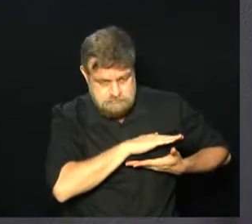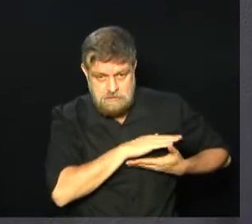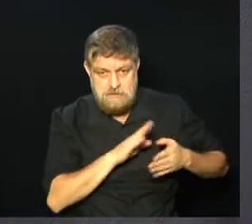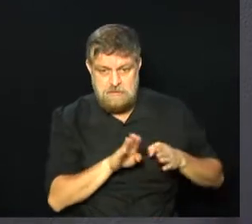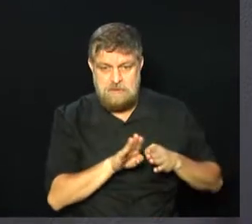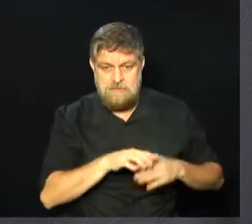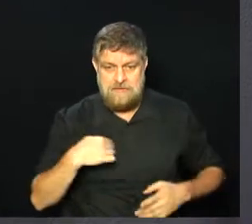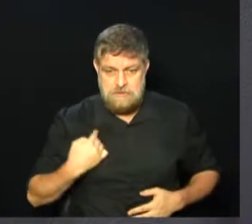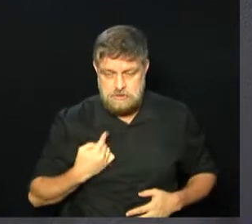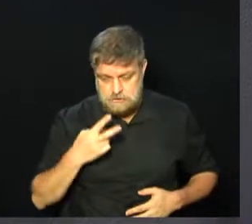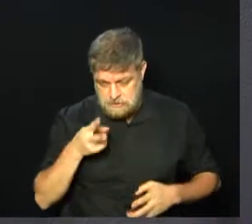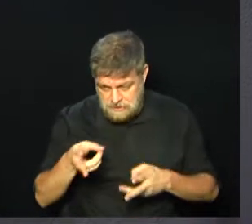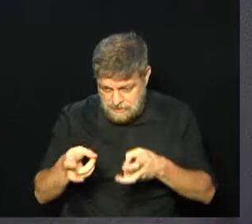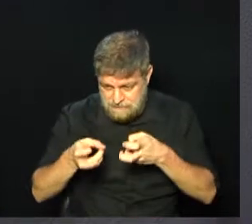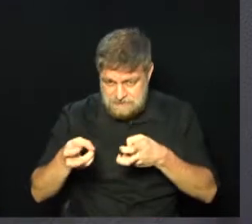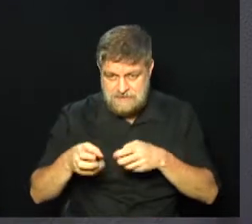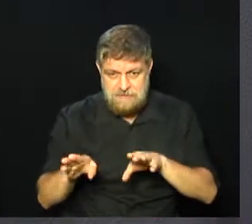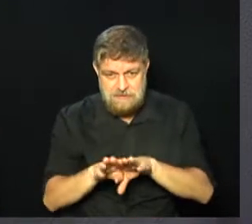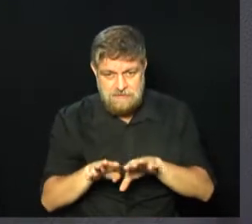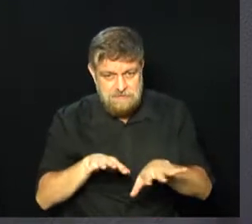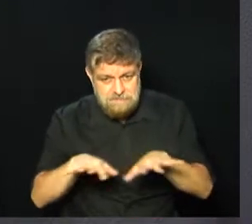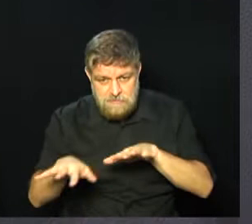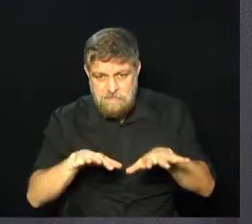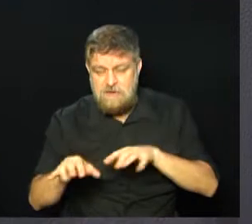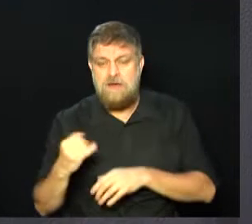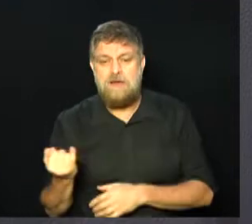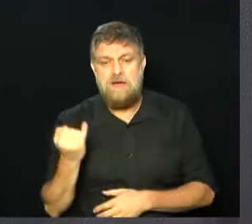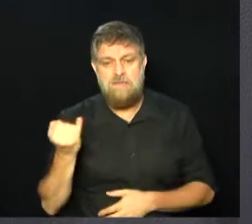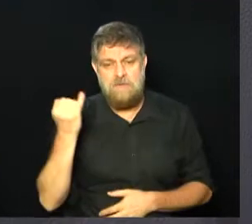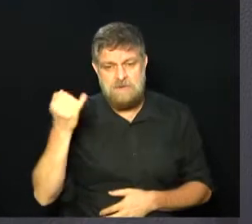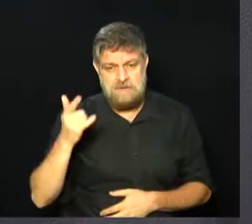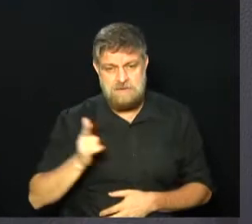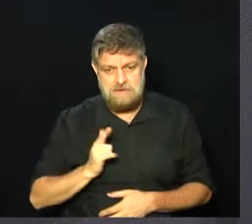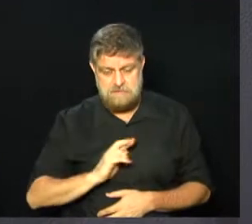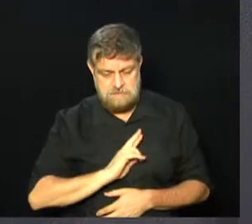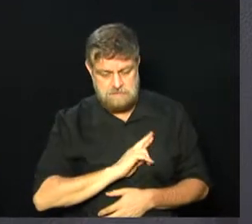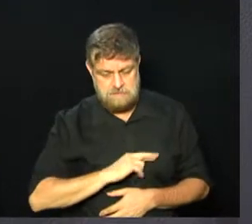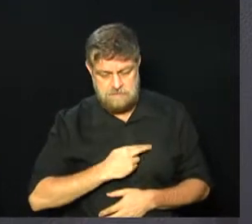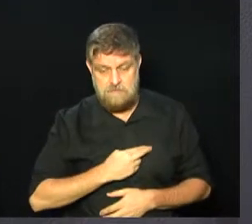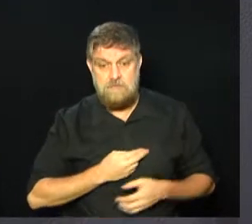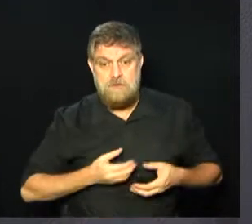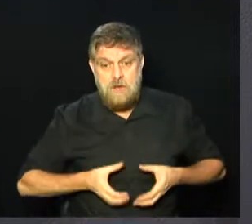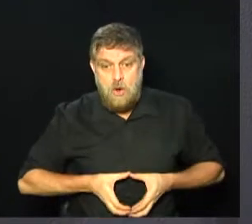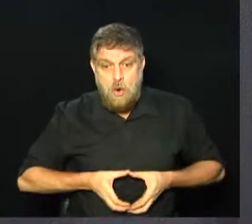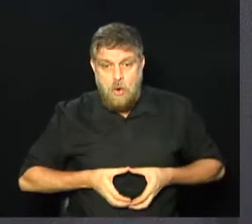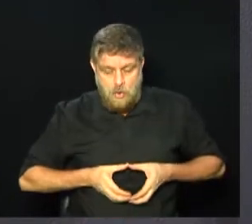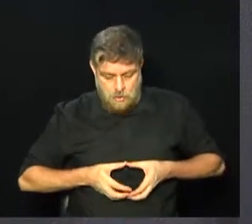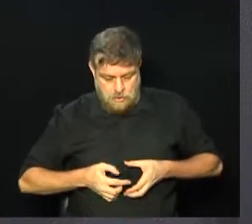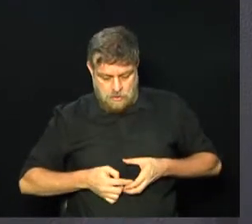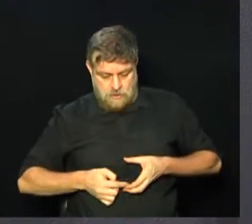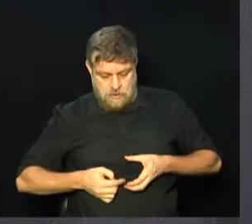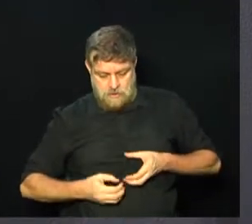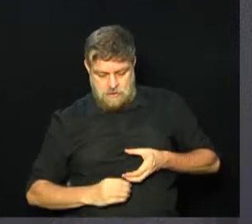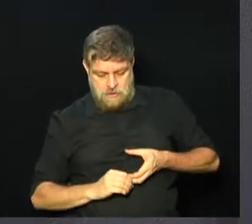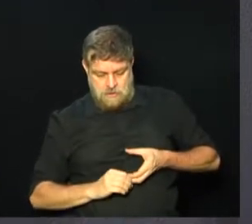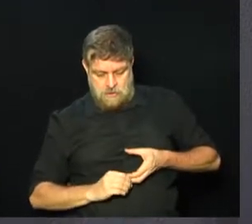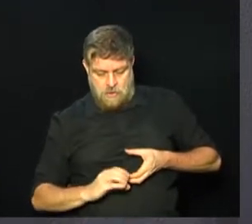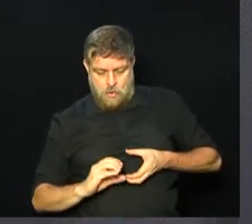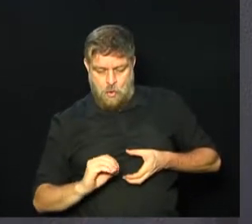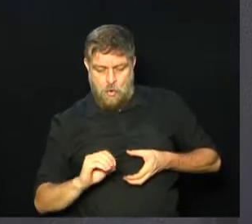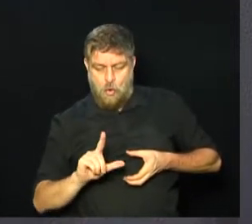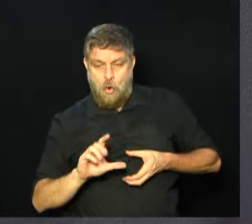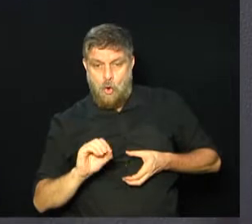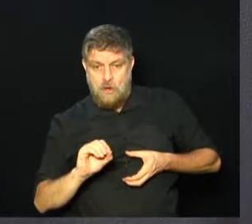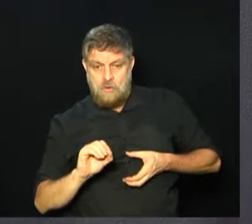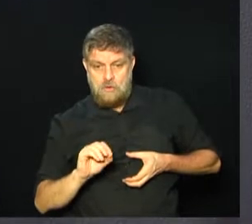vê um movimento muito importante também com relação ao rastreamento do câncer de colo uterino. Mas como o Dr. André bem colocou, quando